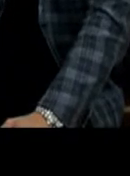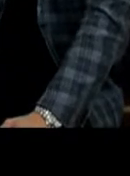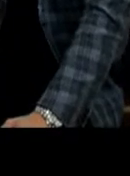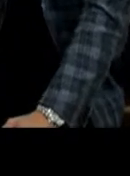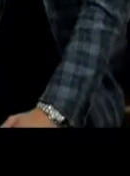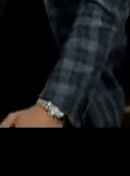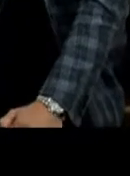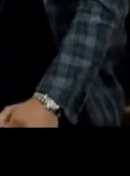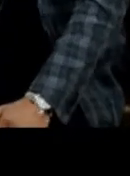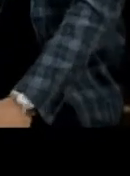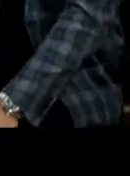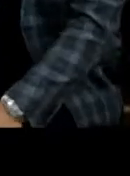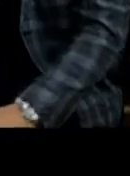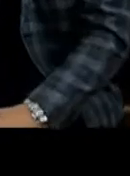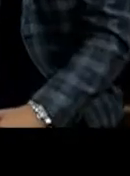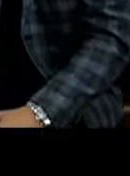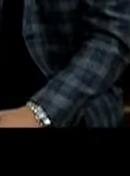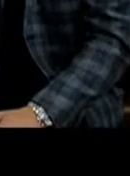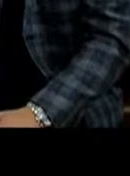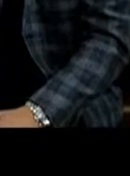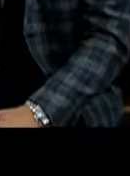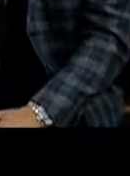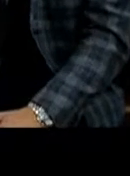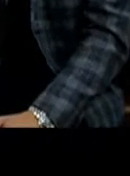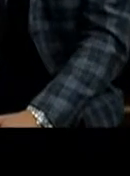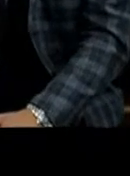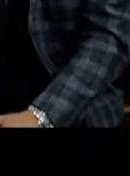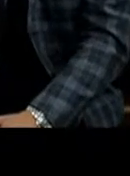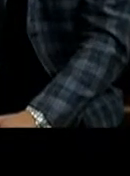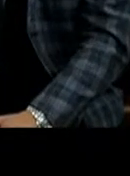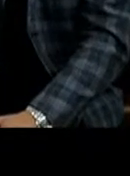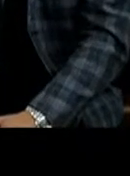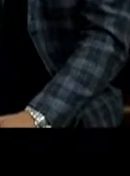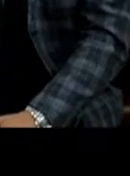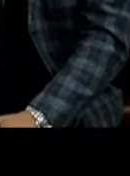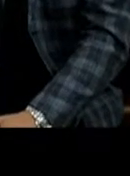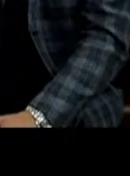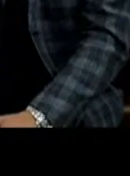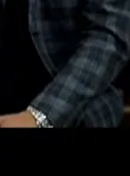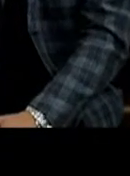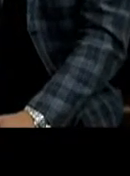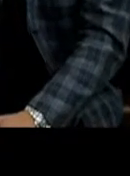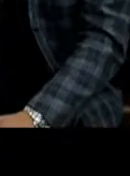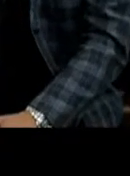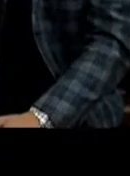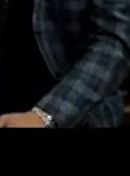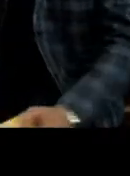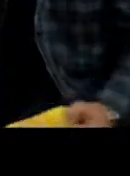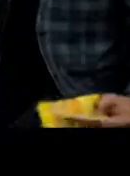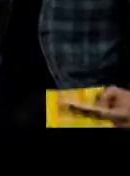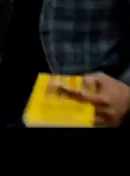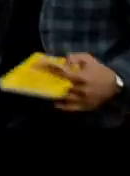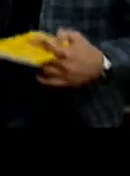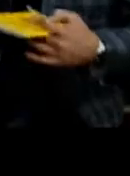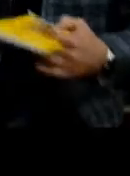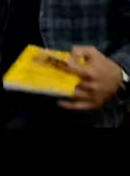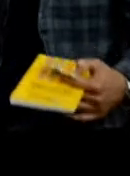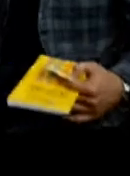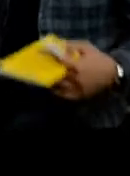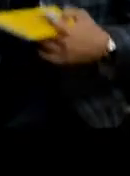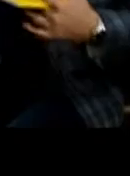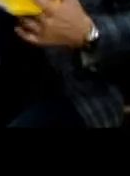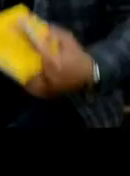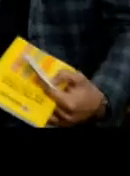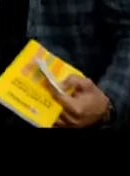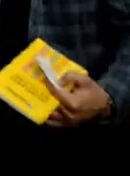área. También a veces se tiene el concepto quizá equivocado de que la cultura